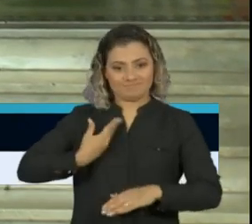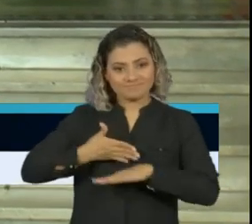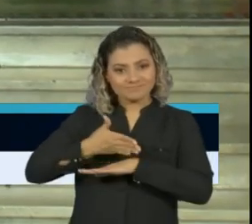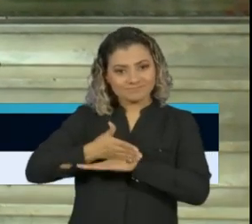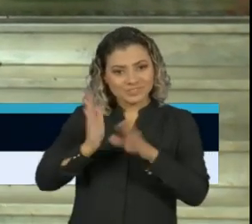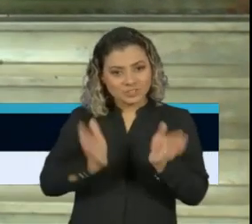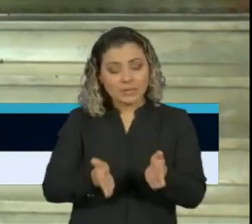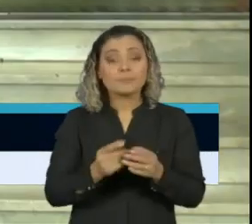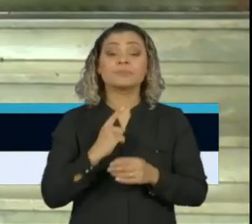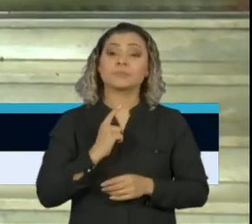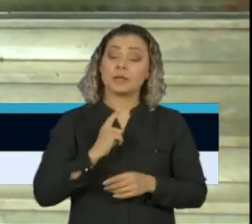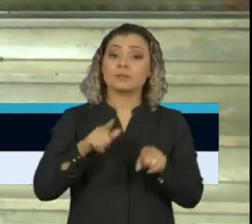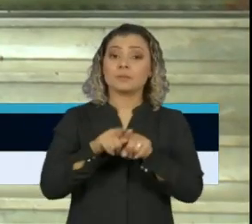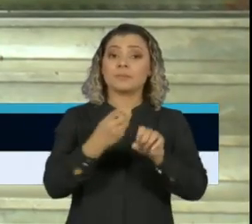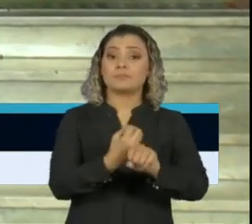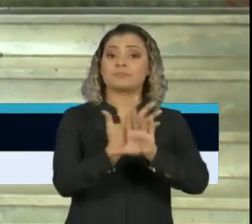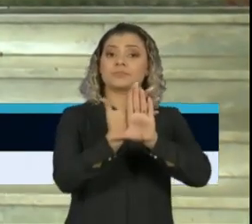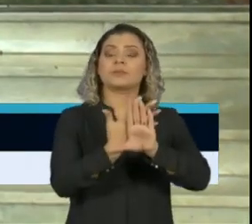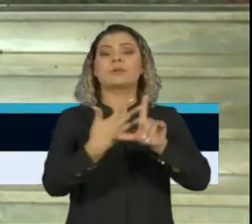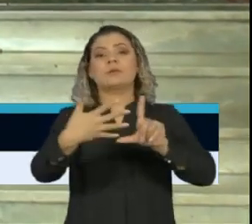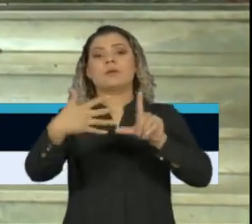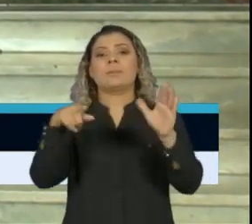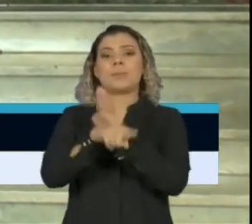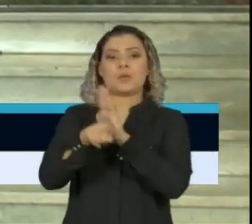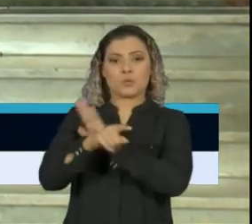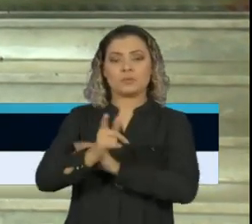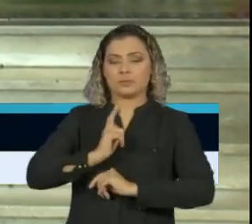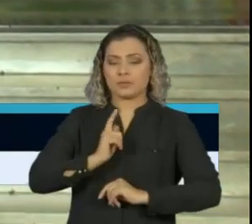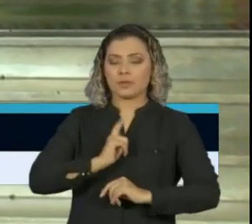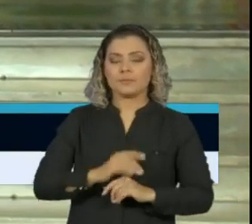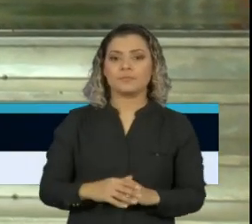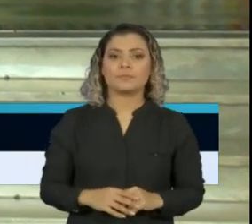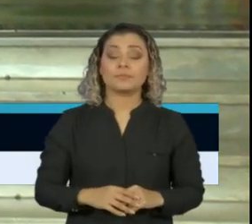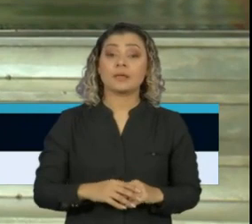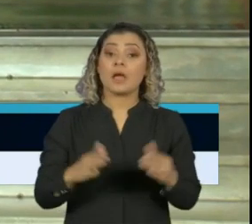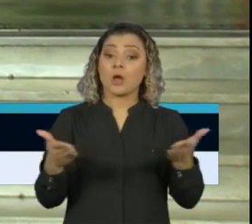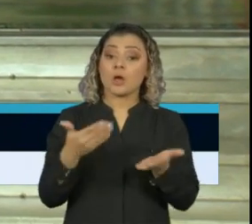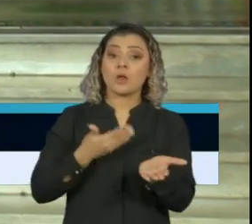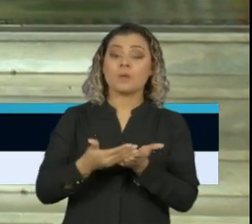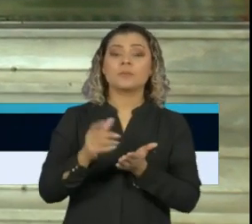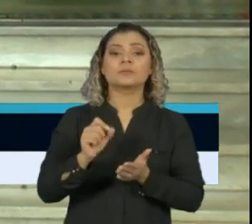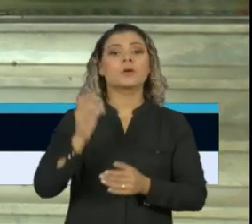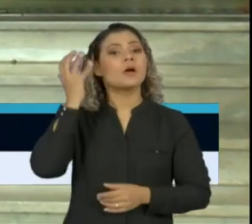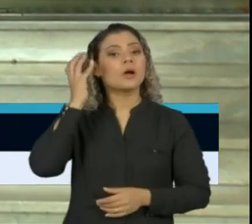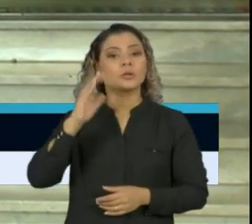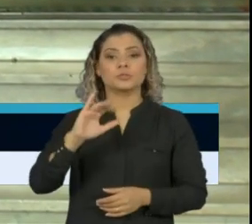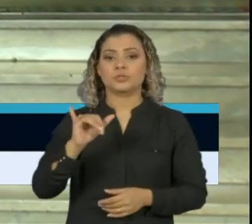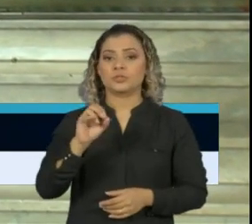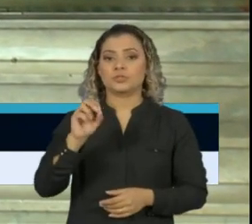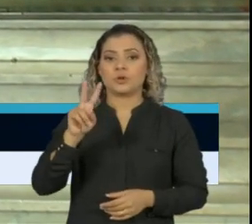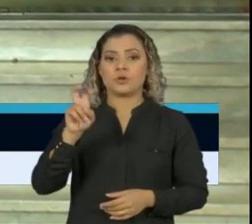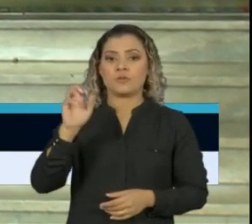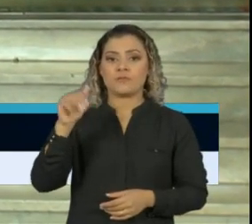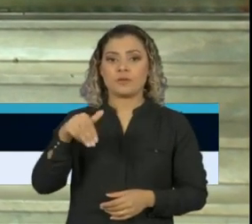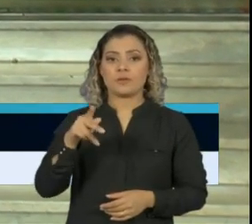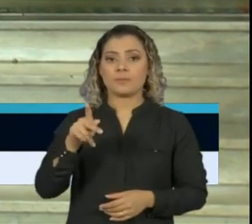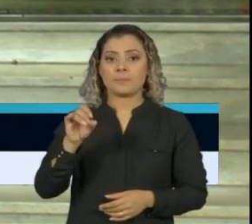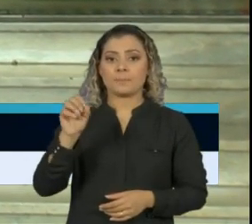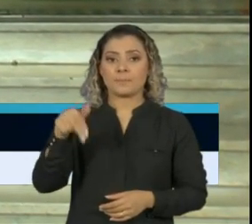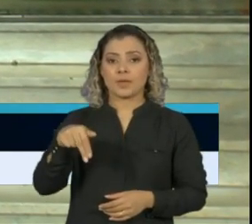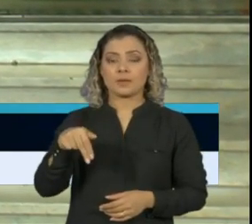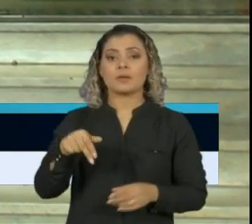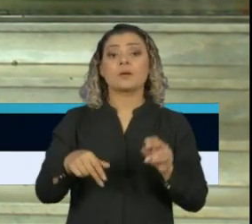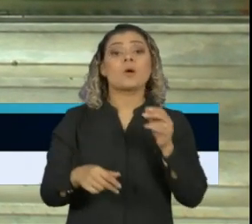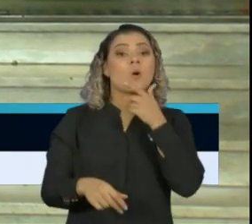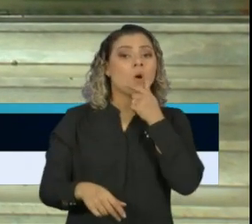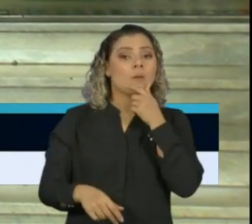presencialmente, mas temos também perguntas online. E vamos começar com a Rádio Jovem Pan, jornalista Vitor